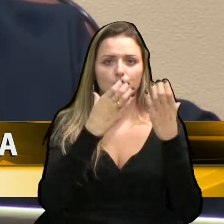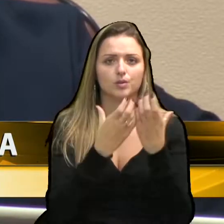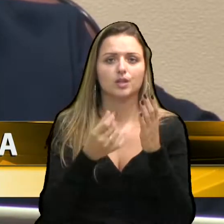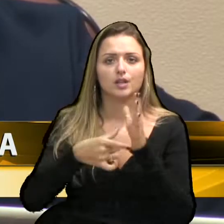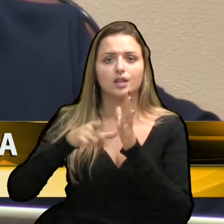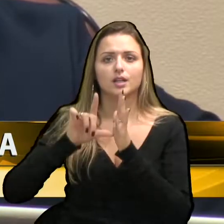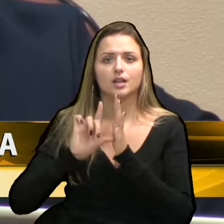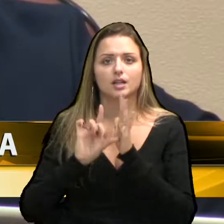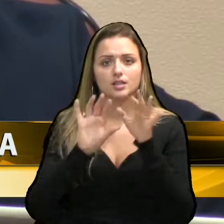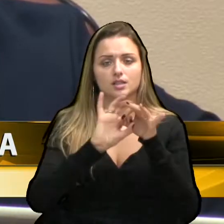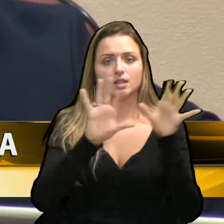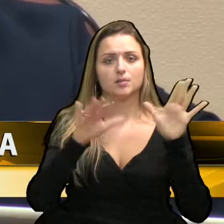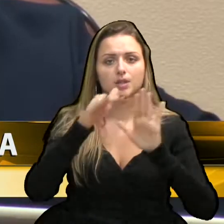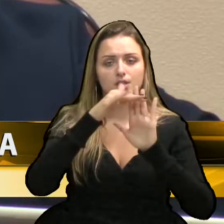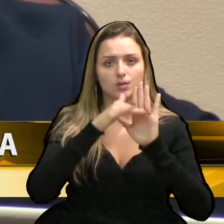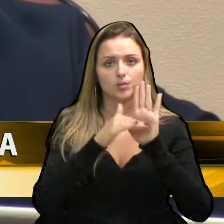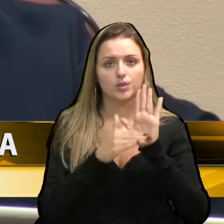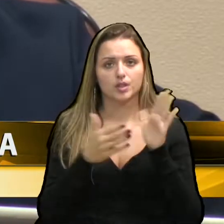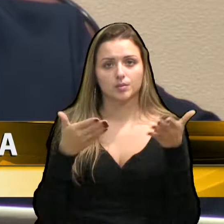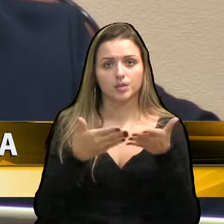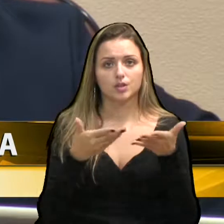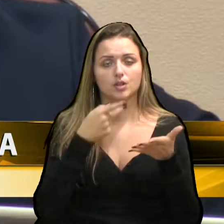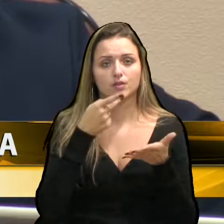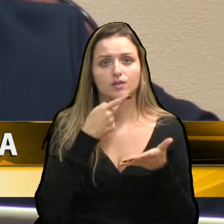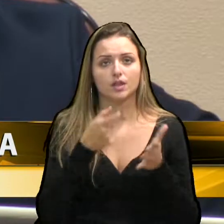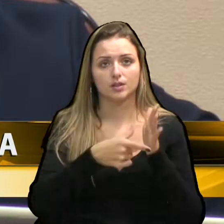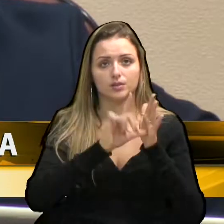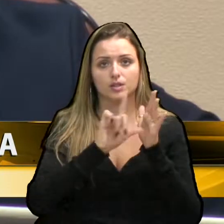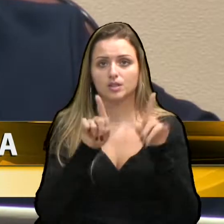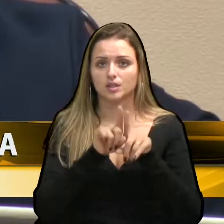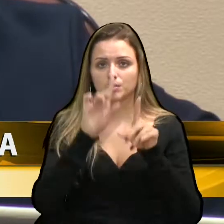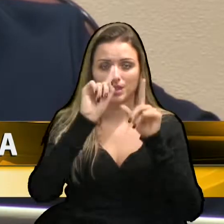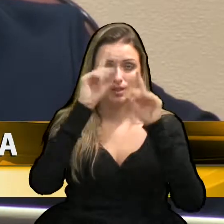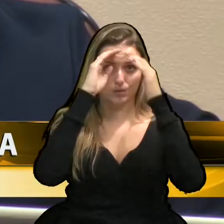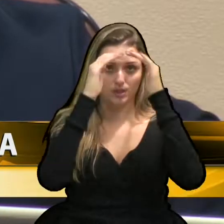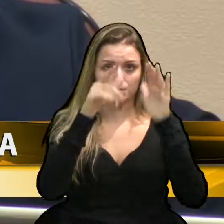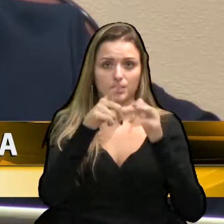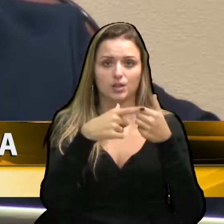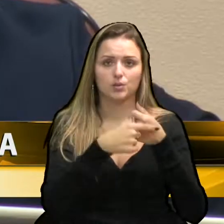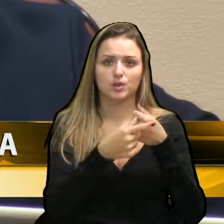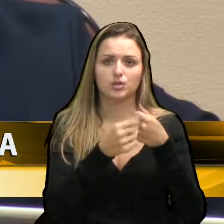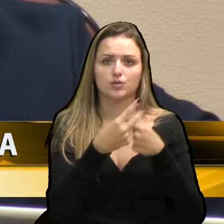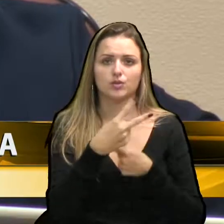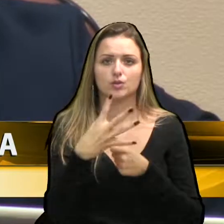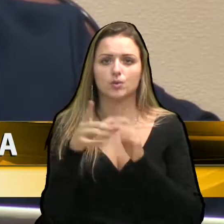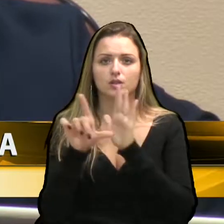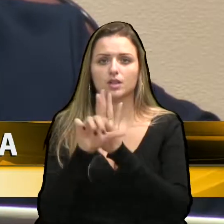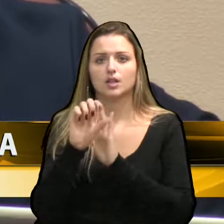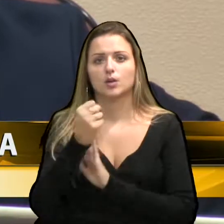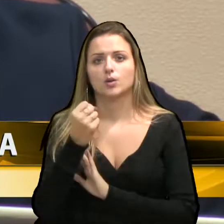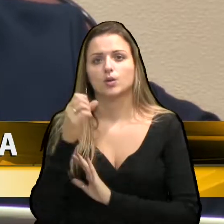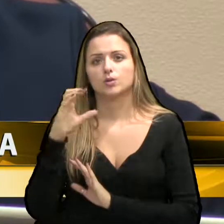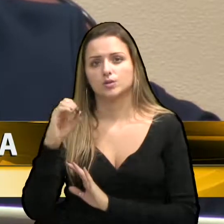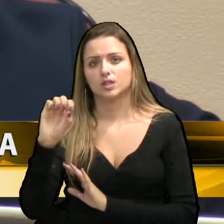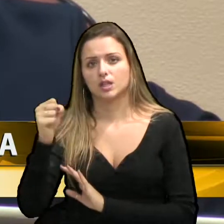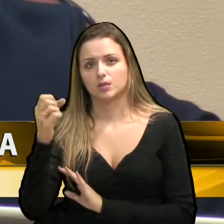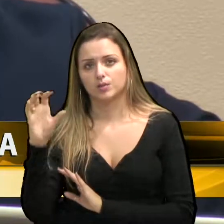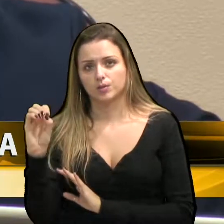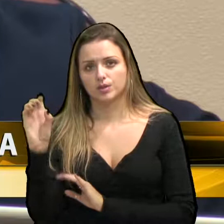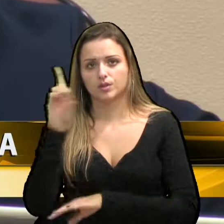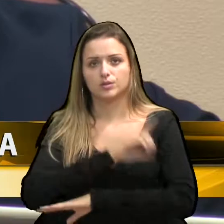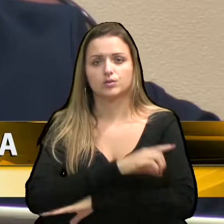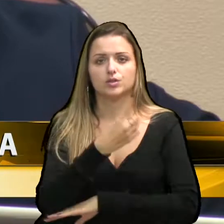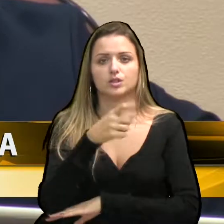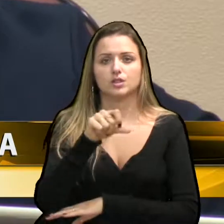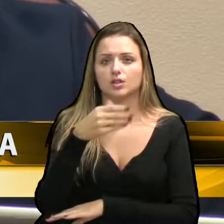do lançamento dos programas acima mencionados. E descumprimento do artigo 24 da Lei 8.080, de